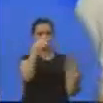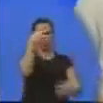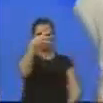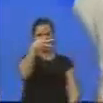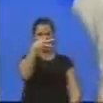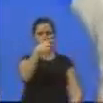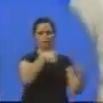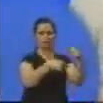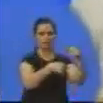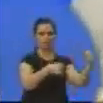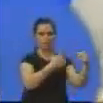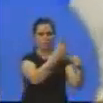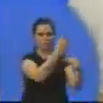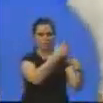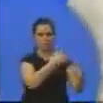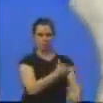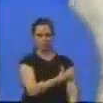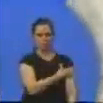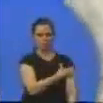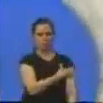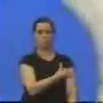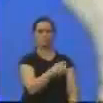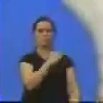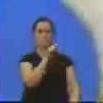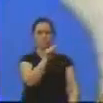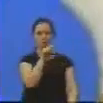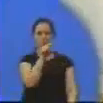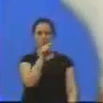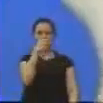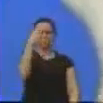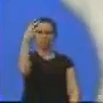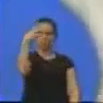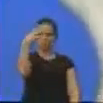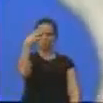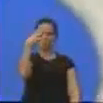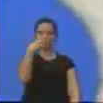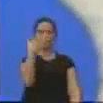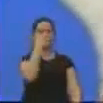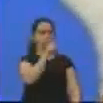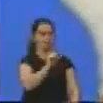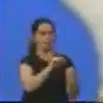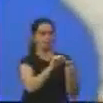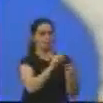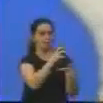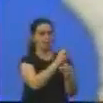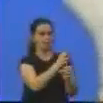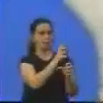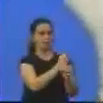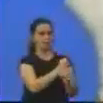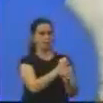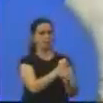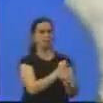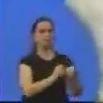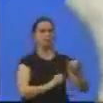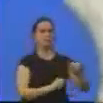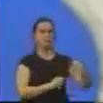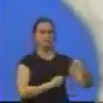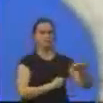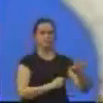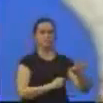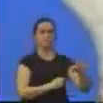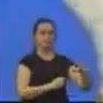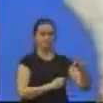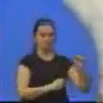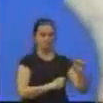de x ao cubo. Bom, então vamos ver como é que eu faço isso. Eu quero saber os pontos de inflexão de novo. Então, o que nós vamos fazer no ponto de inflexão? Eu